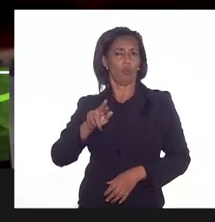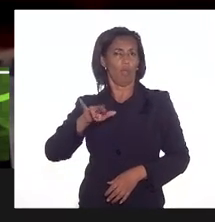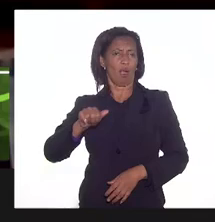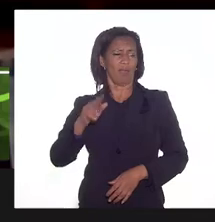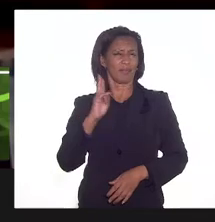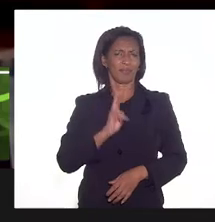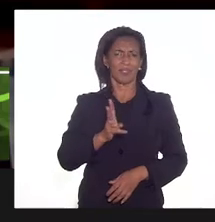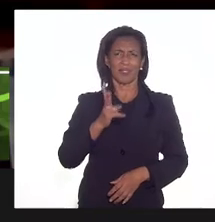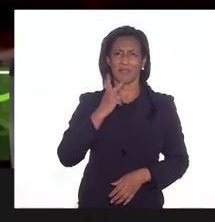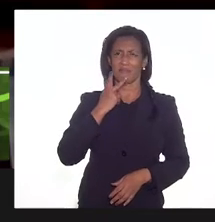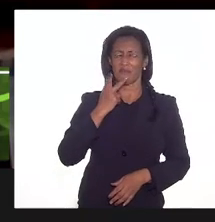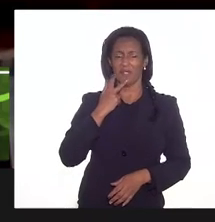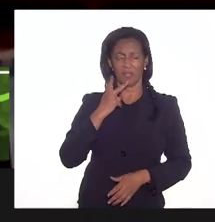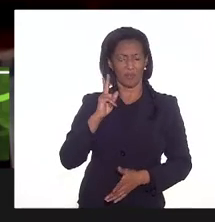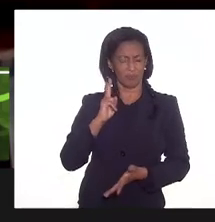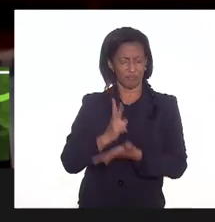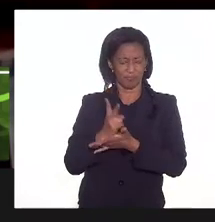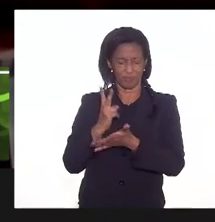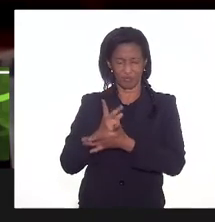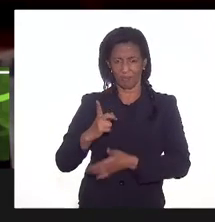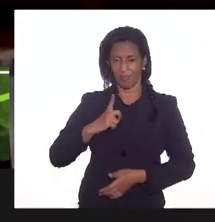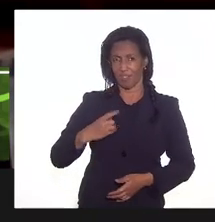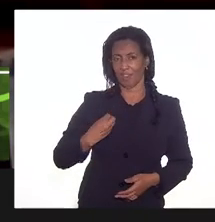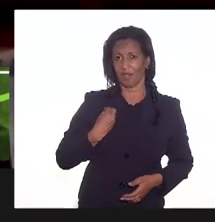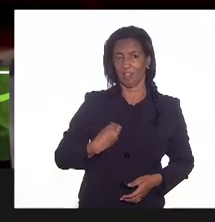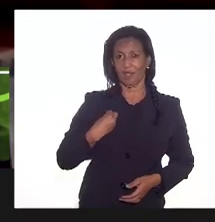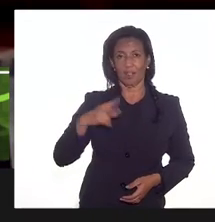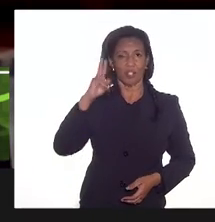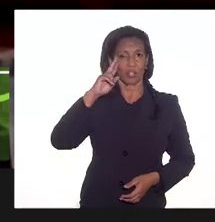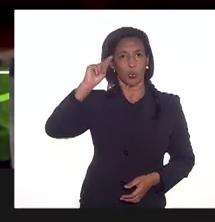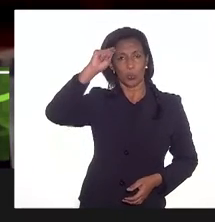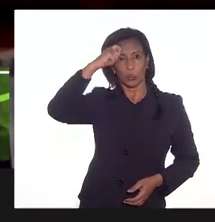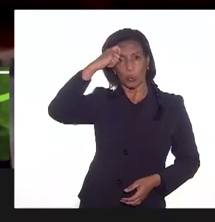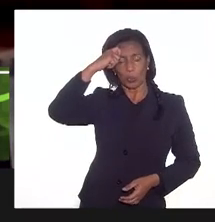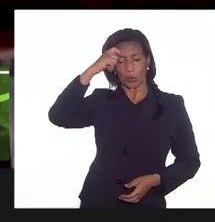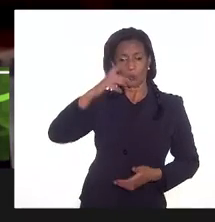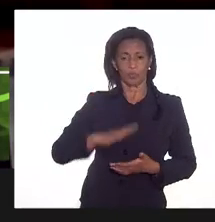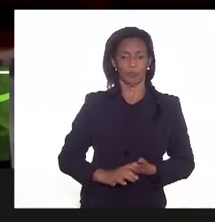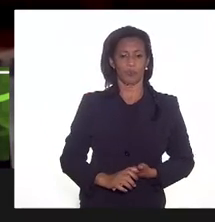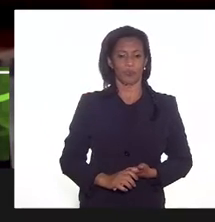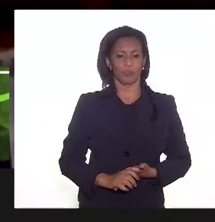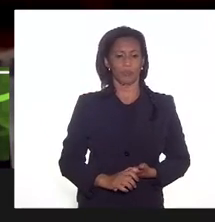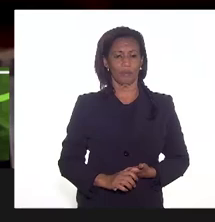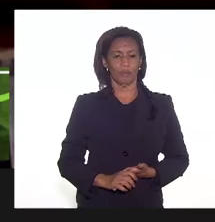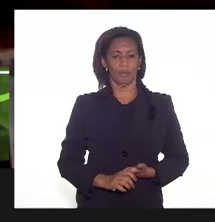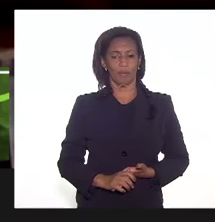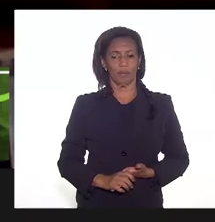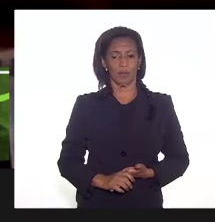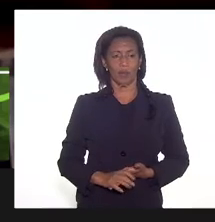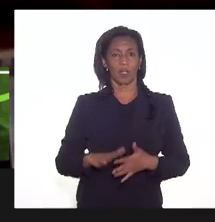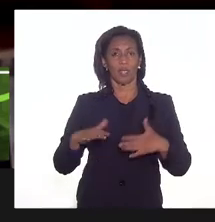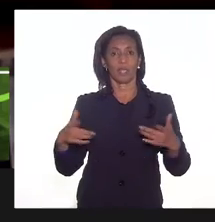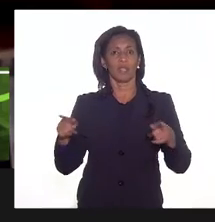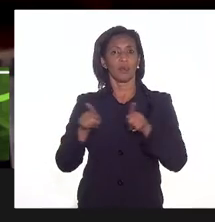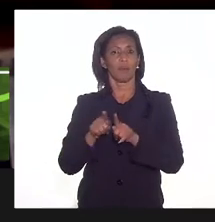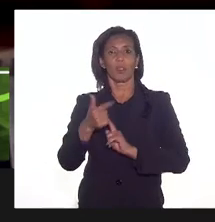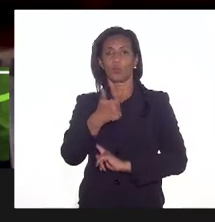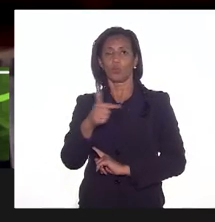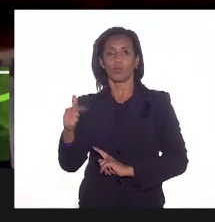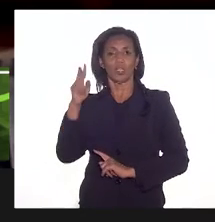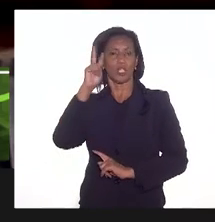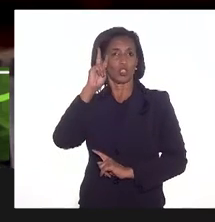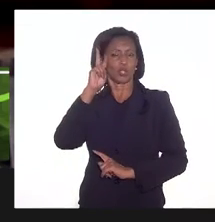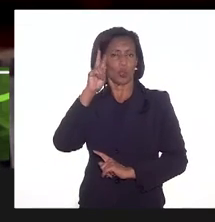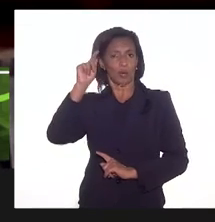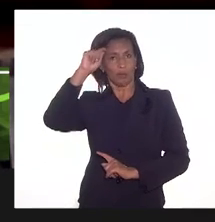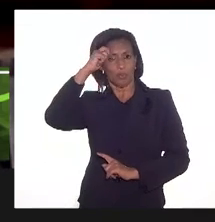frase célebre dele que existe uma história do negro sem o Brasil o que não existe é uma história do Brasil sem o negro então